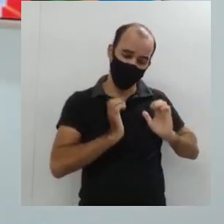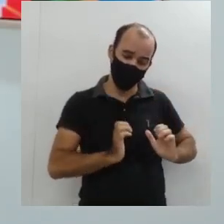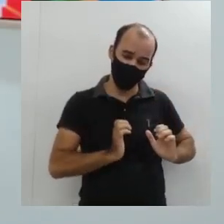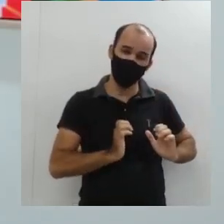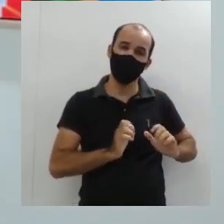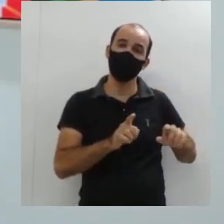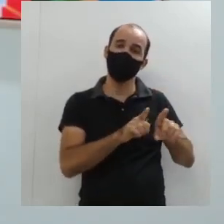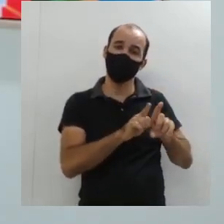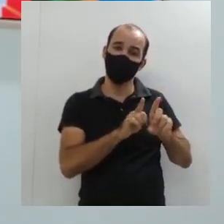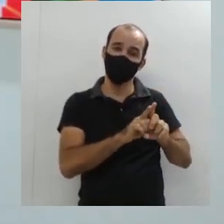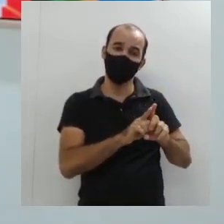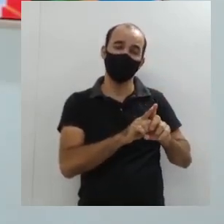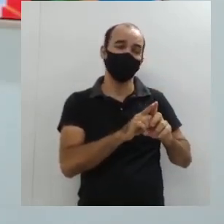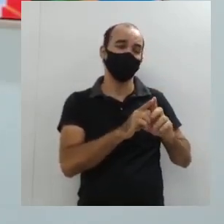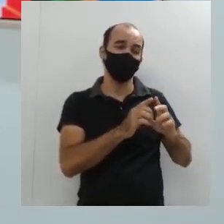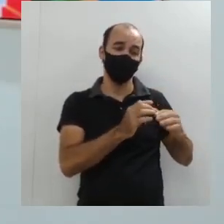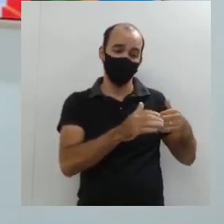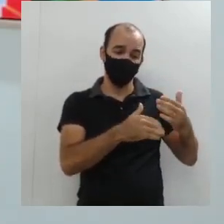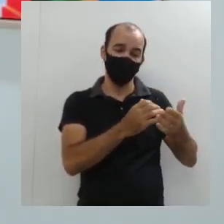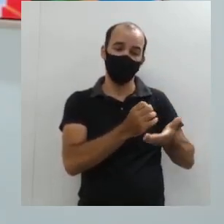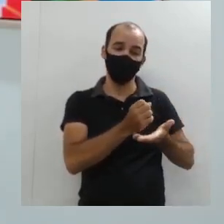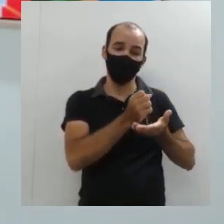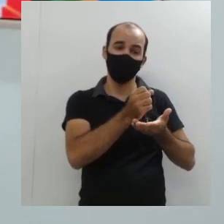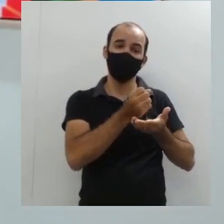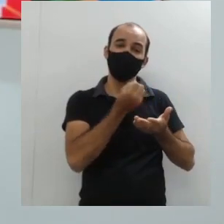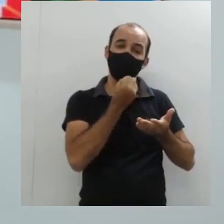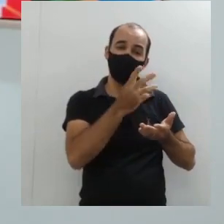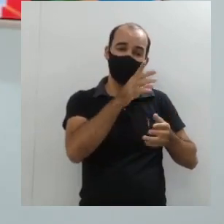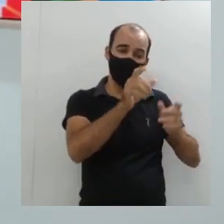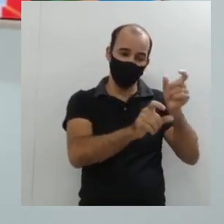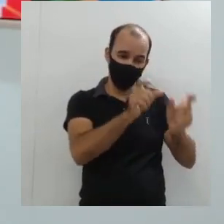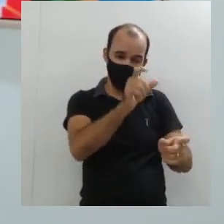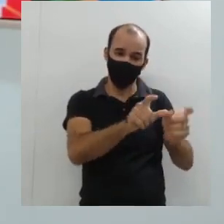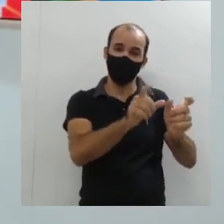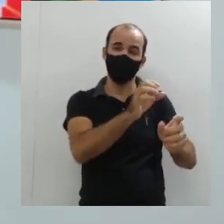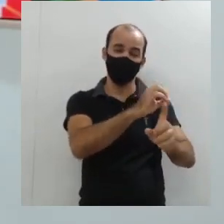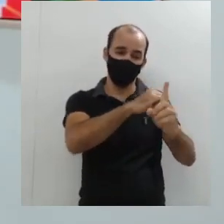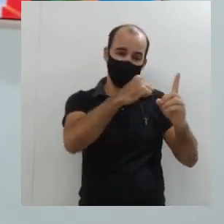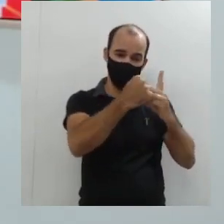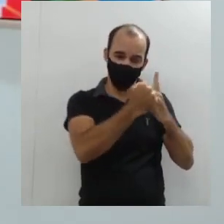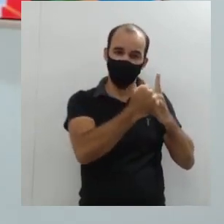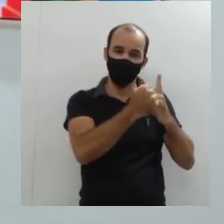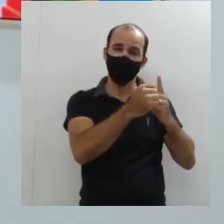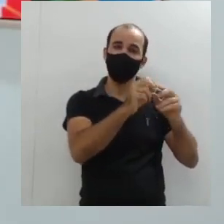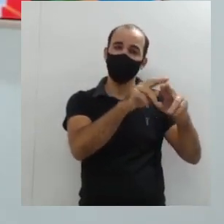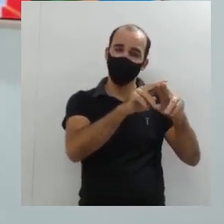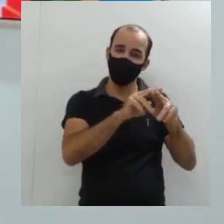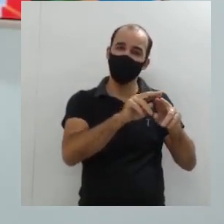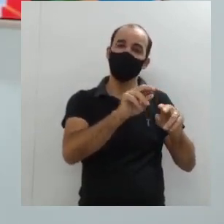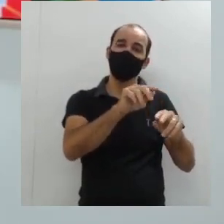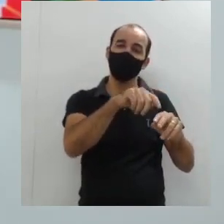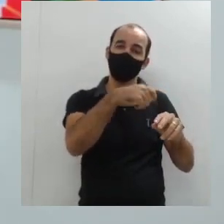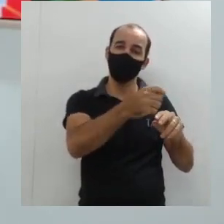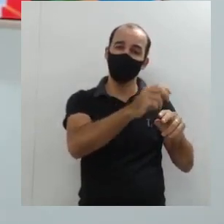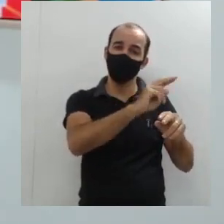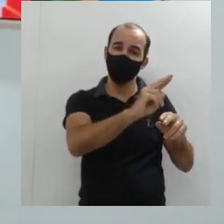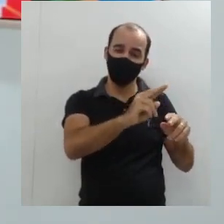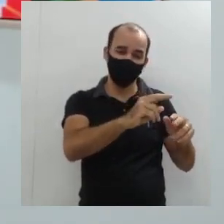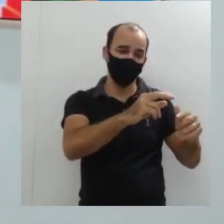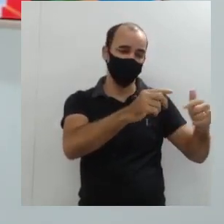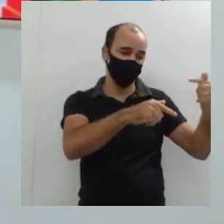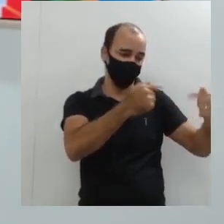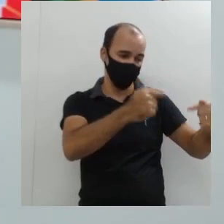polis, ou seja, na cidade, no lugar que você está inserido. Por isso, vem o nome política, que vem de polis, relacionado à